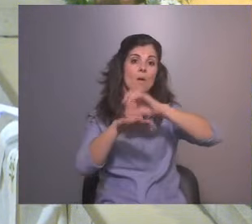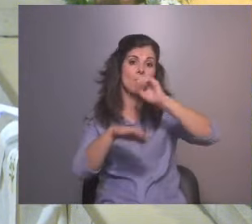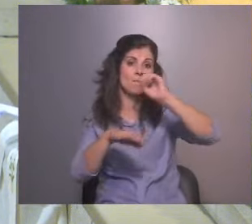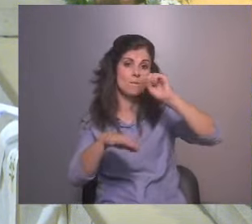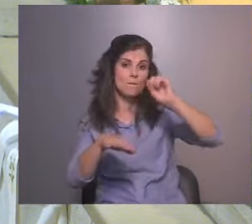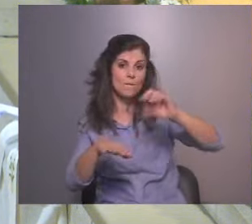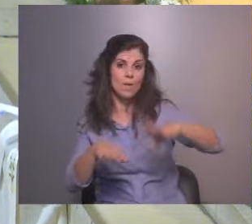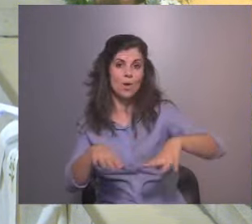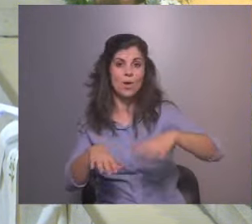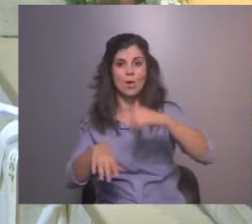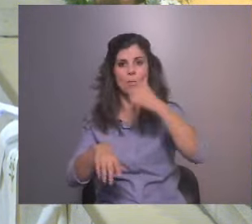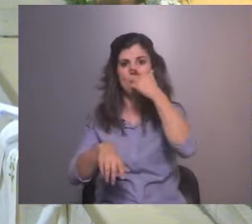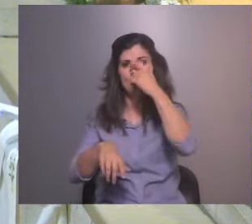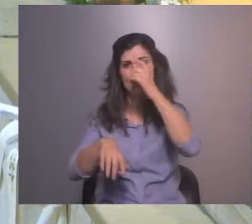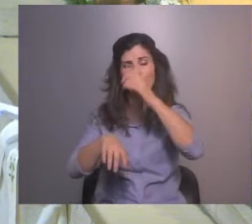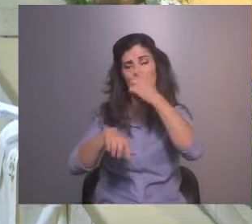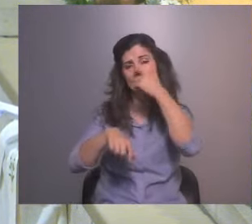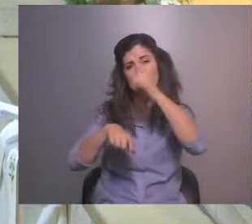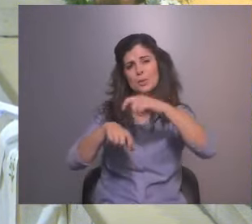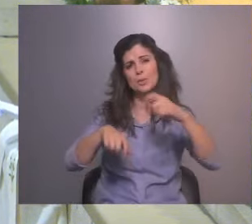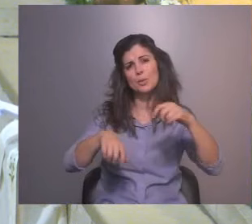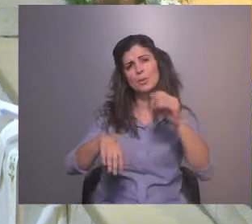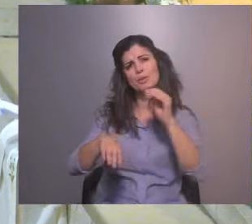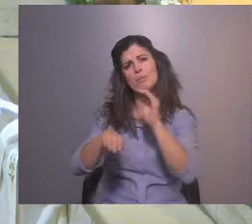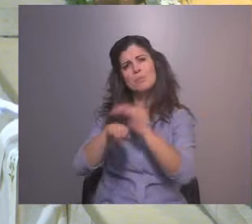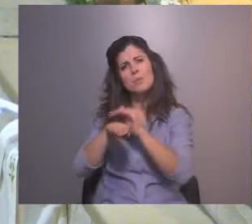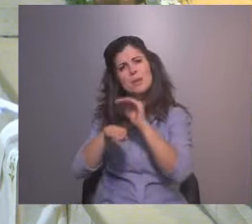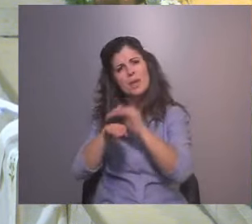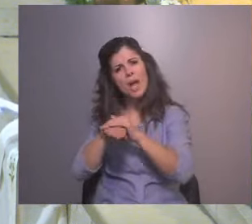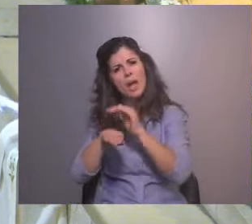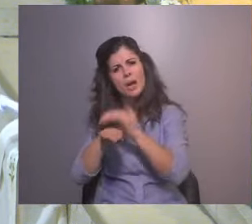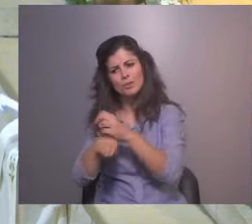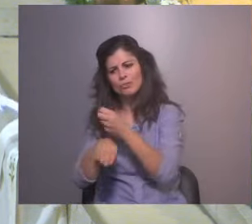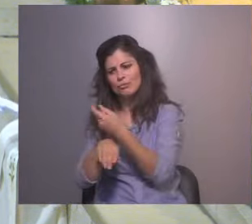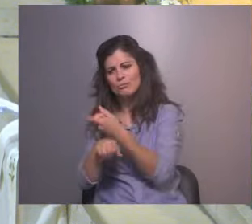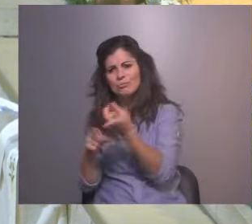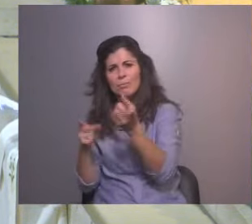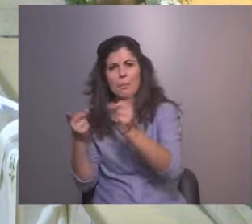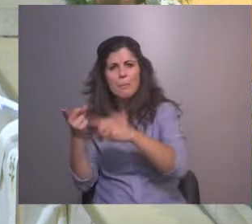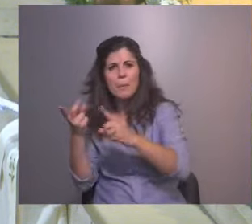pecadores. Cantamos esta parte. Ó